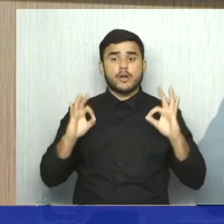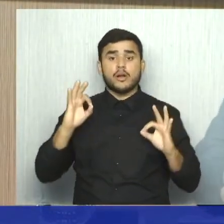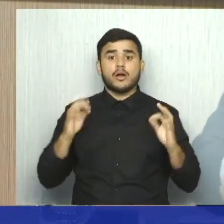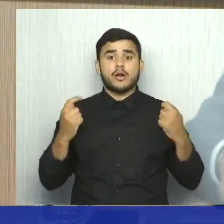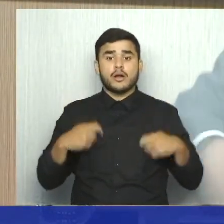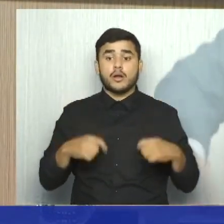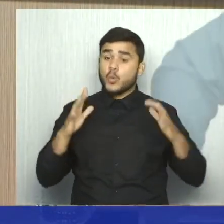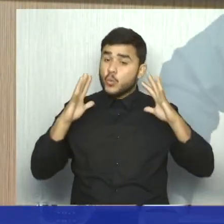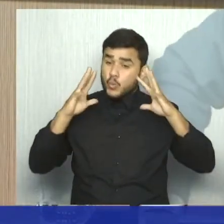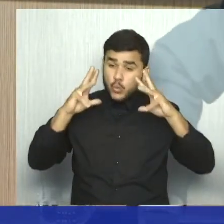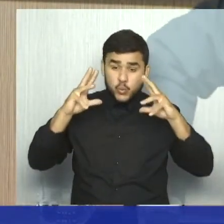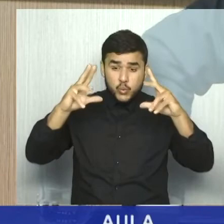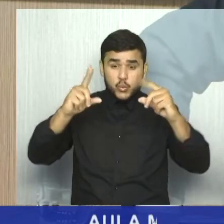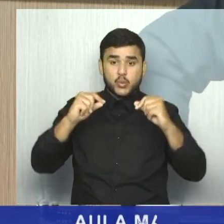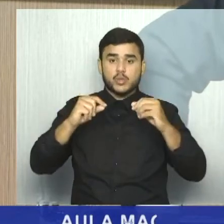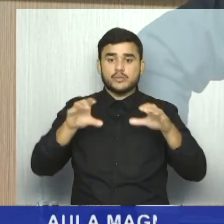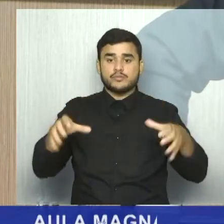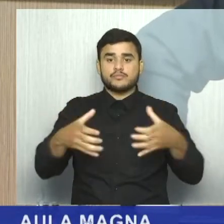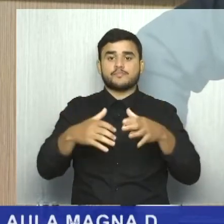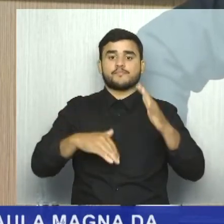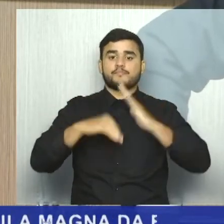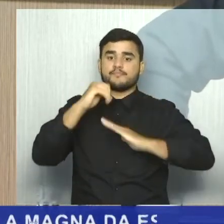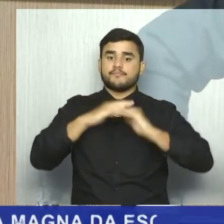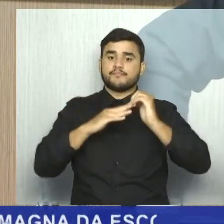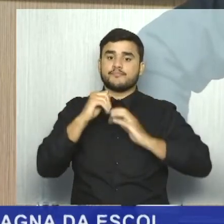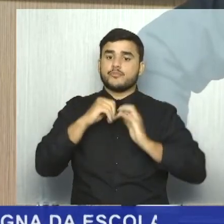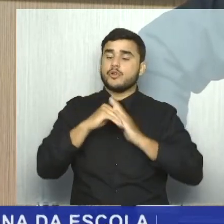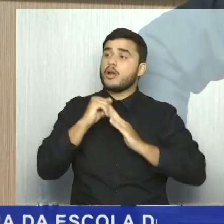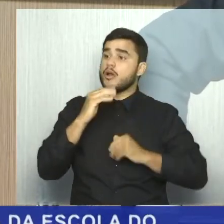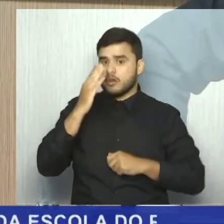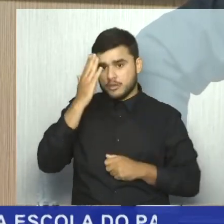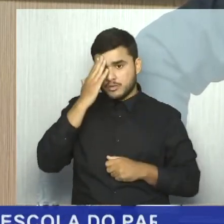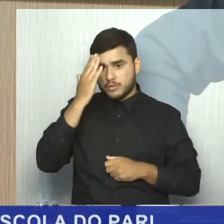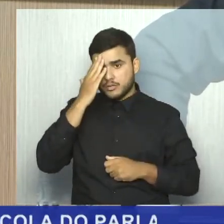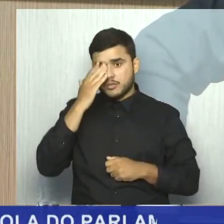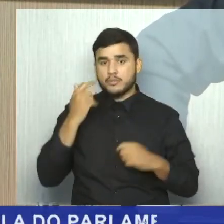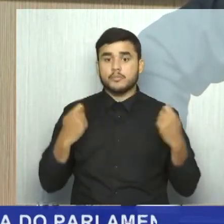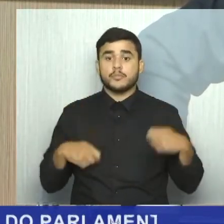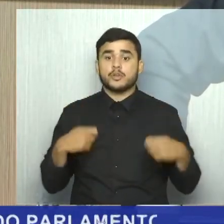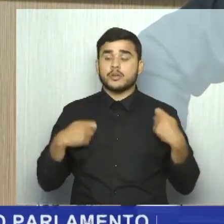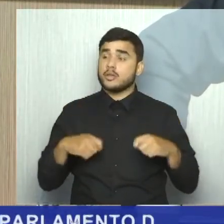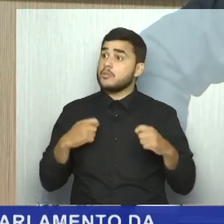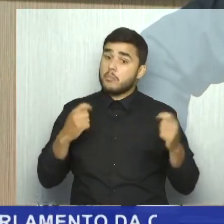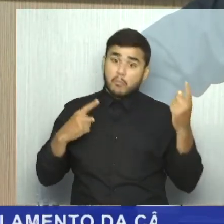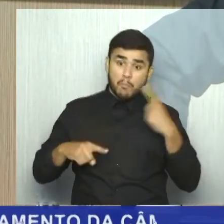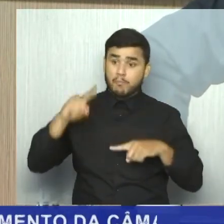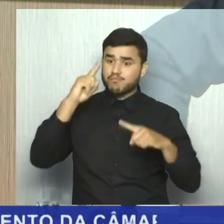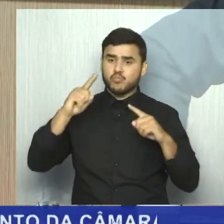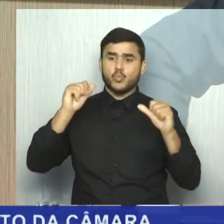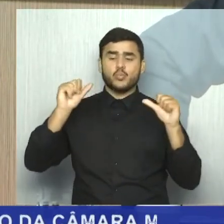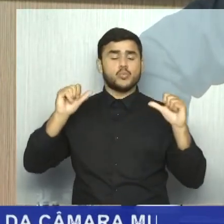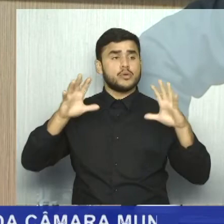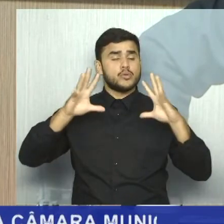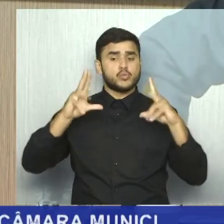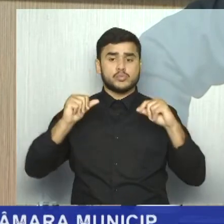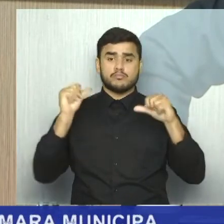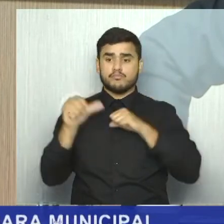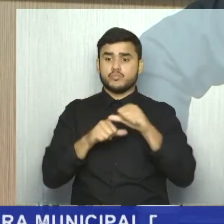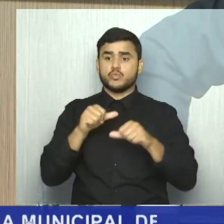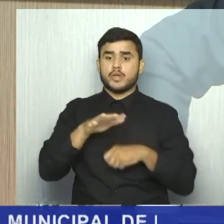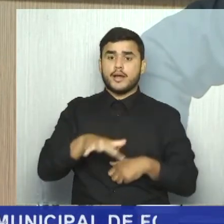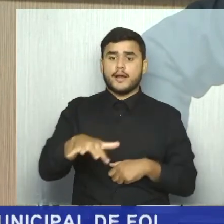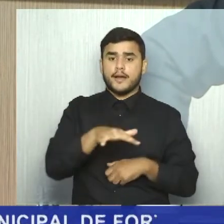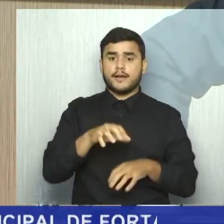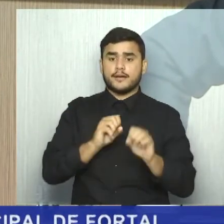de todo o corpo de trabalho, e isso tem que ser uma revolução para anteontem na educação. Isso é o que